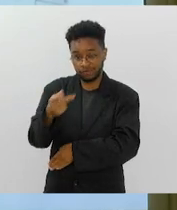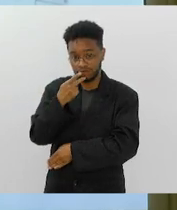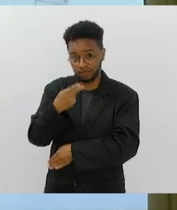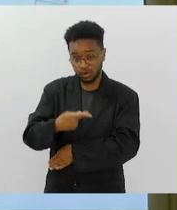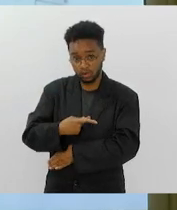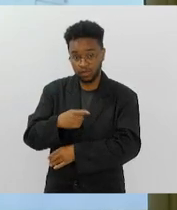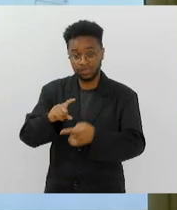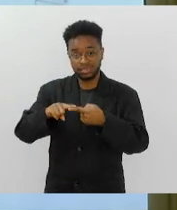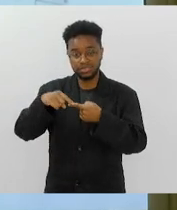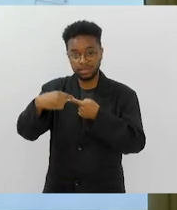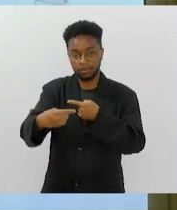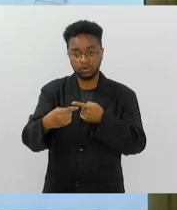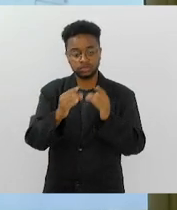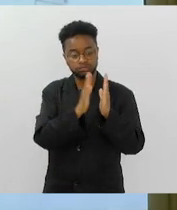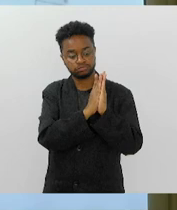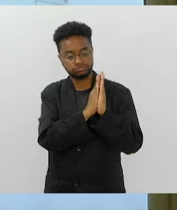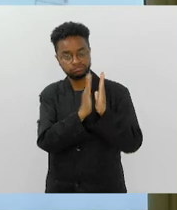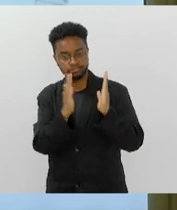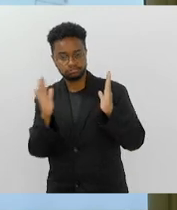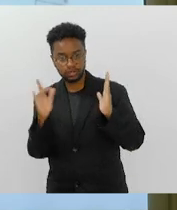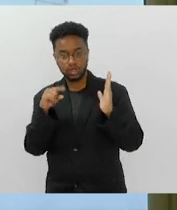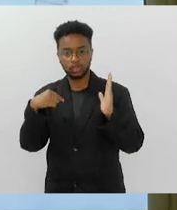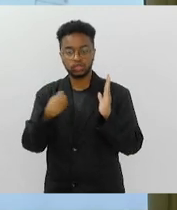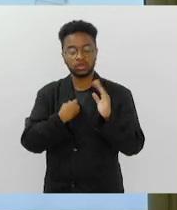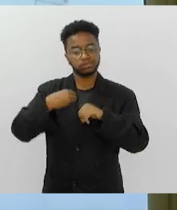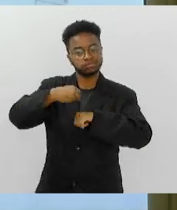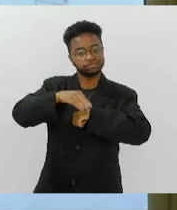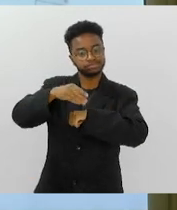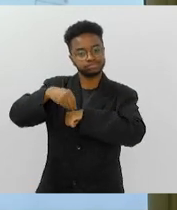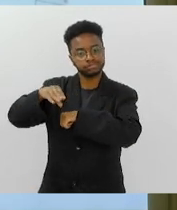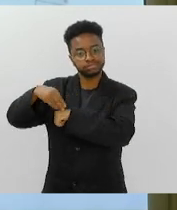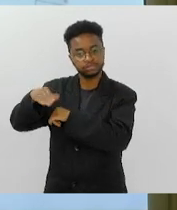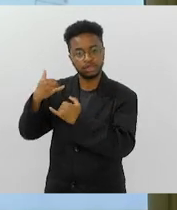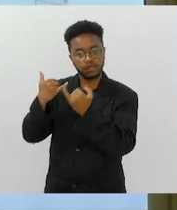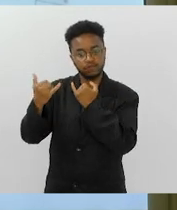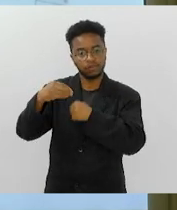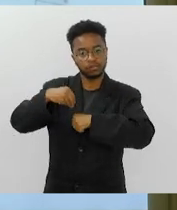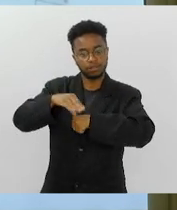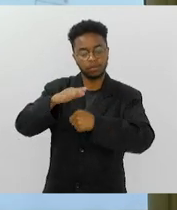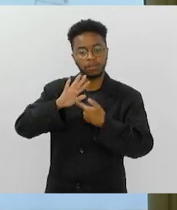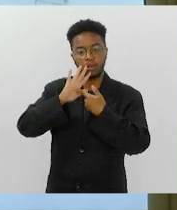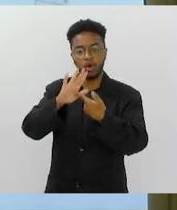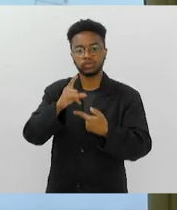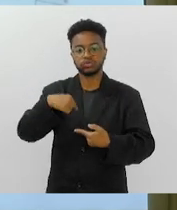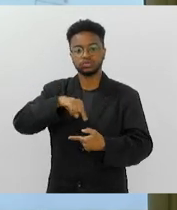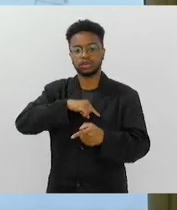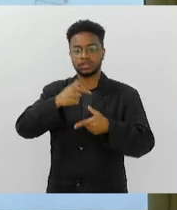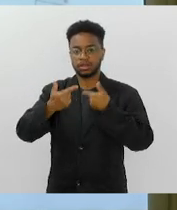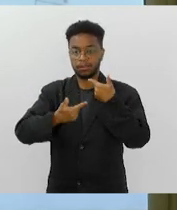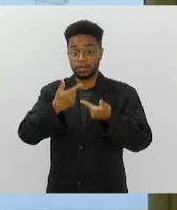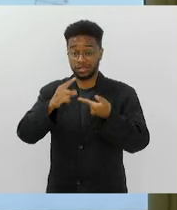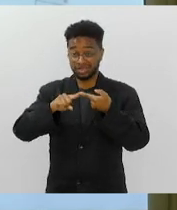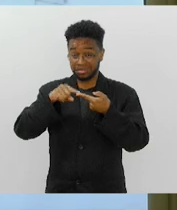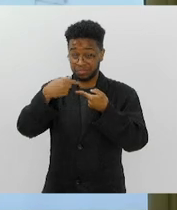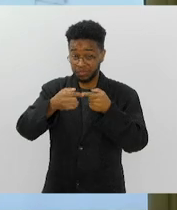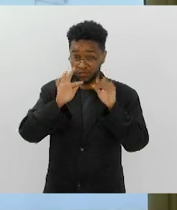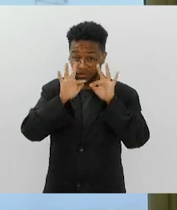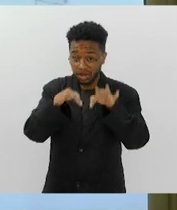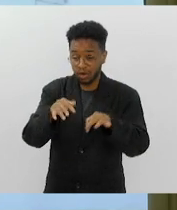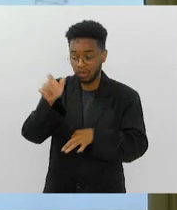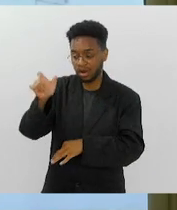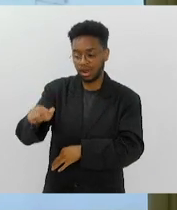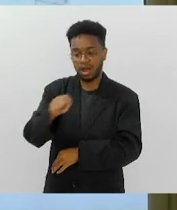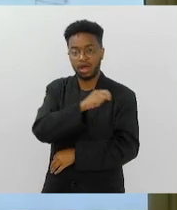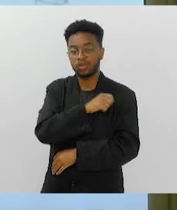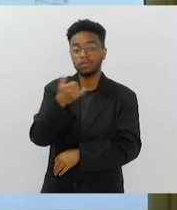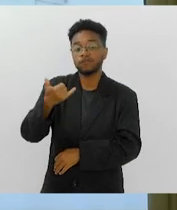lá, depois que a gente leva a banda de música, depois que a gente leva o nosso trabalho, a gente sai de lá, esse aluno dizendo, eu